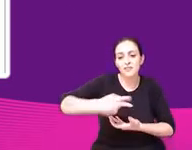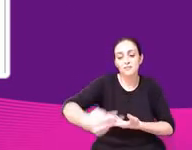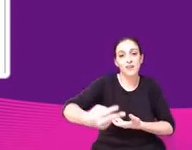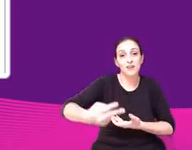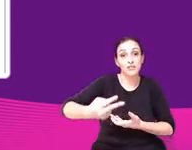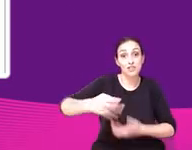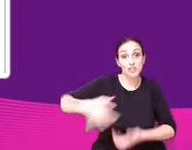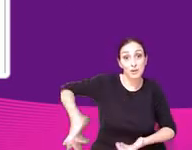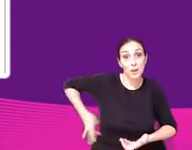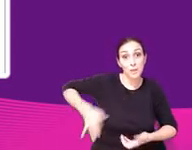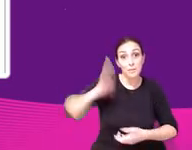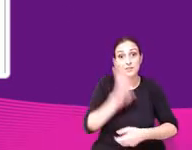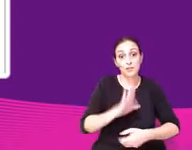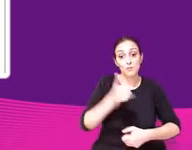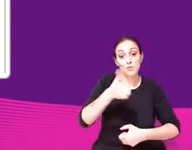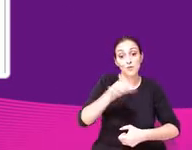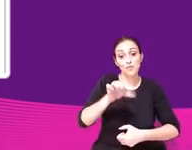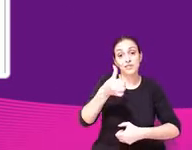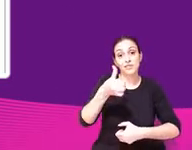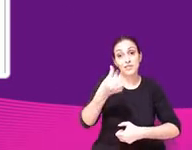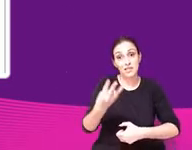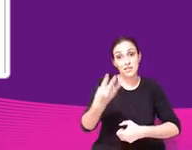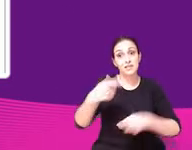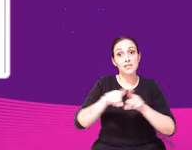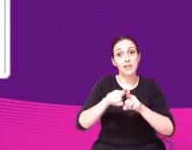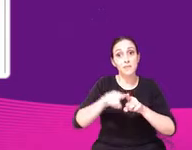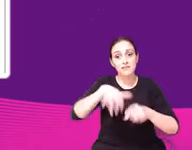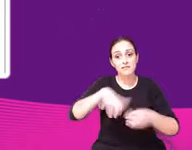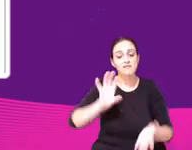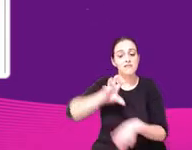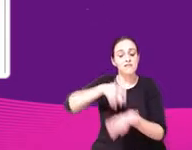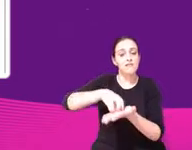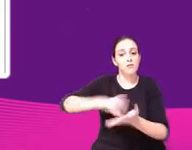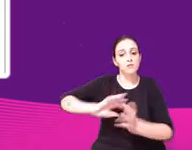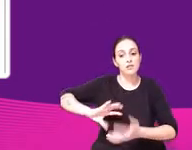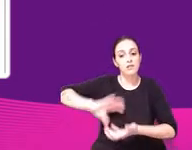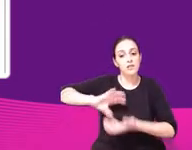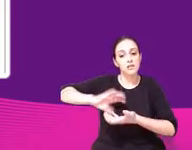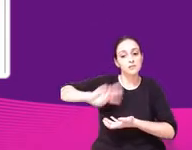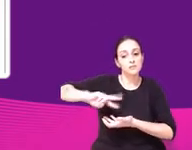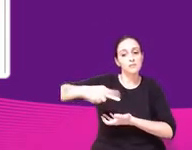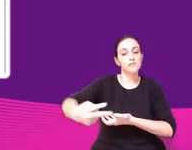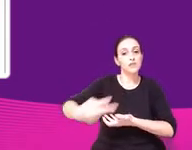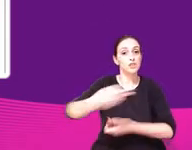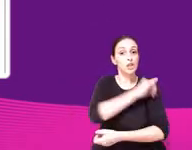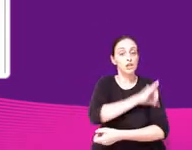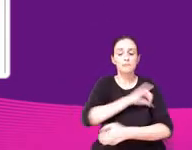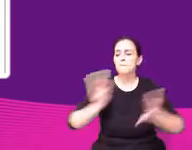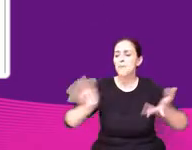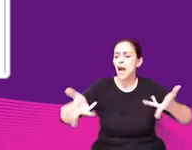também participou da Central do Transplante do Rio de Janeiro. Foi uma pessoa extraordinária também.